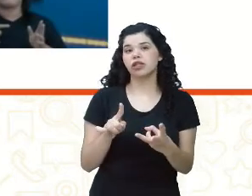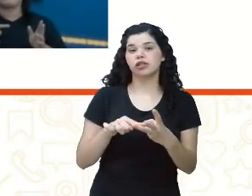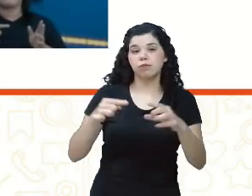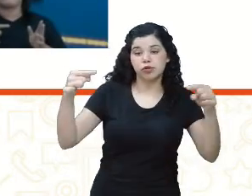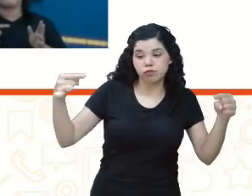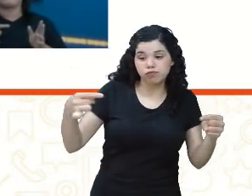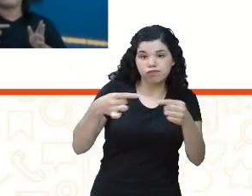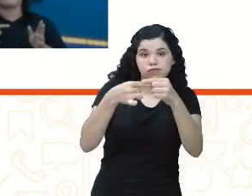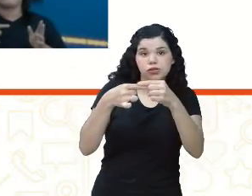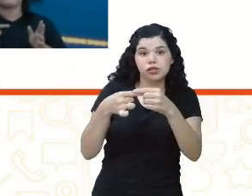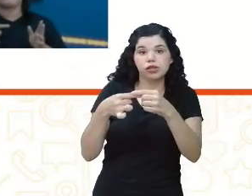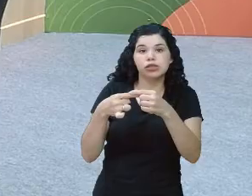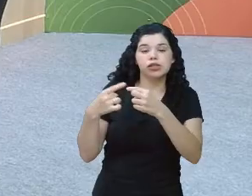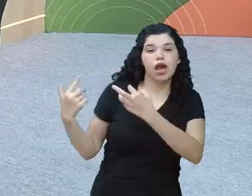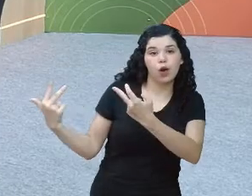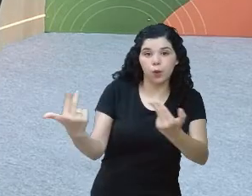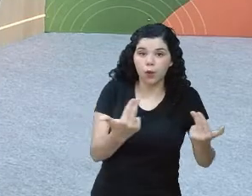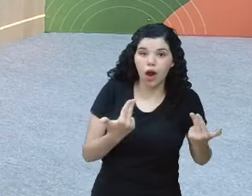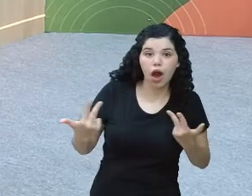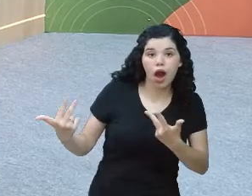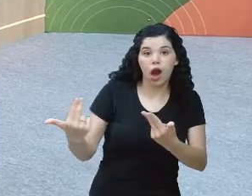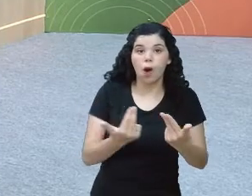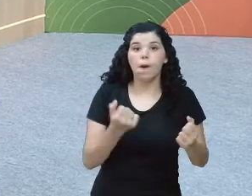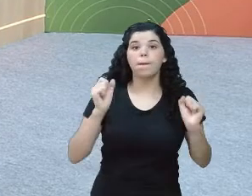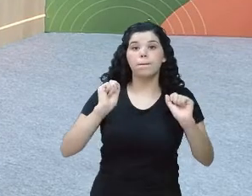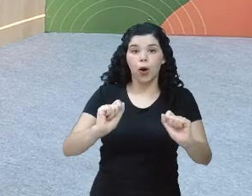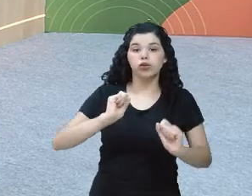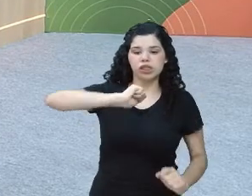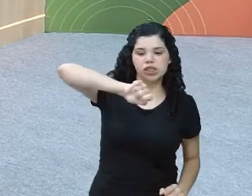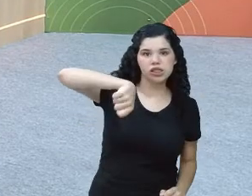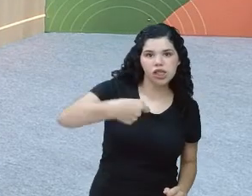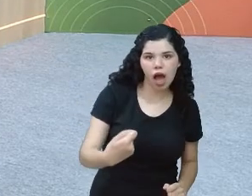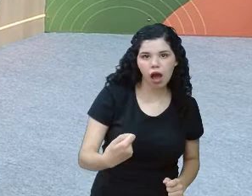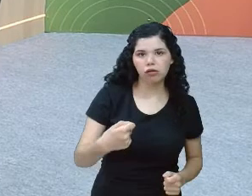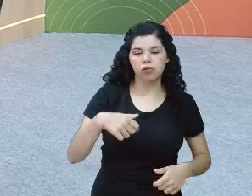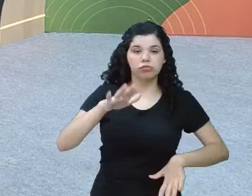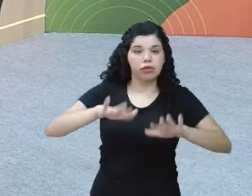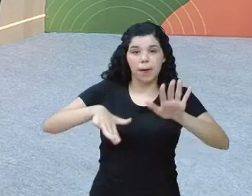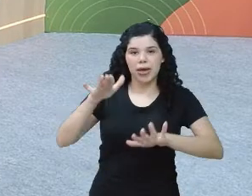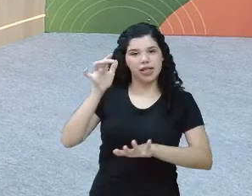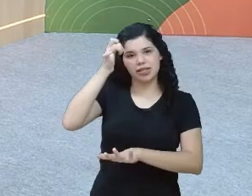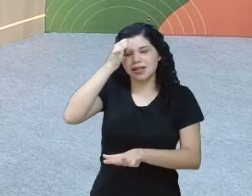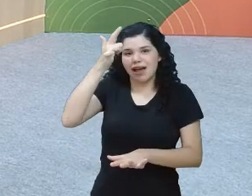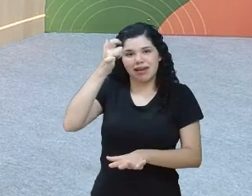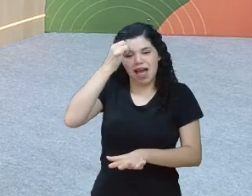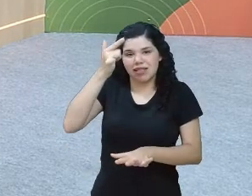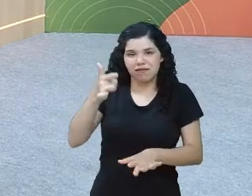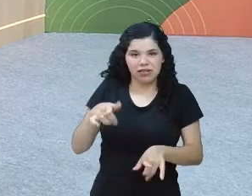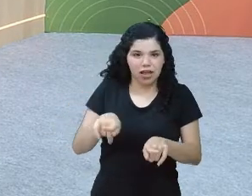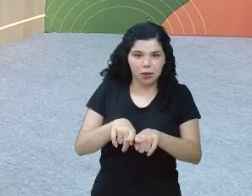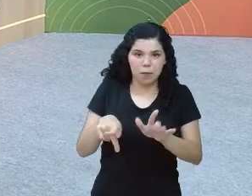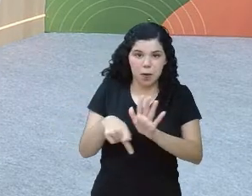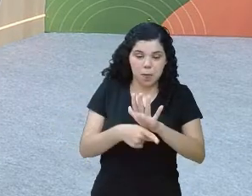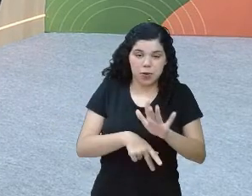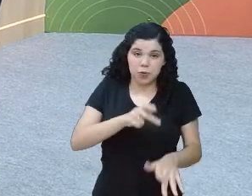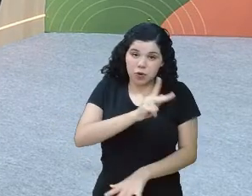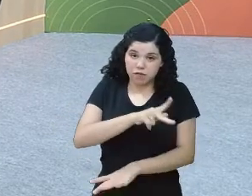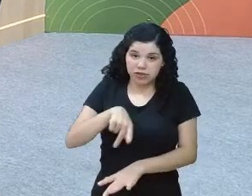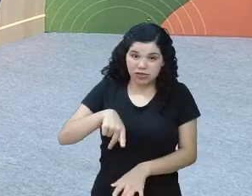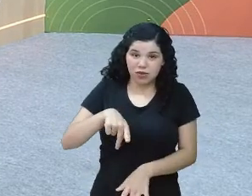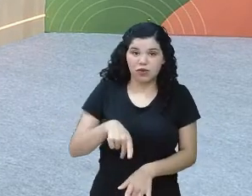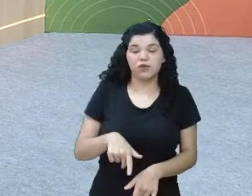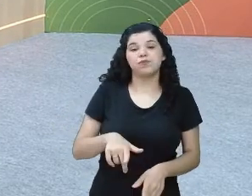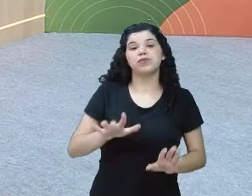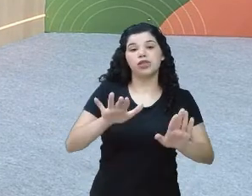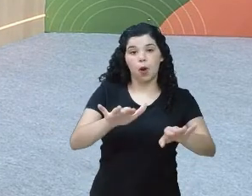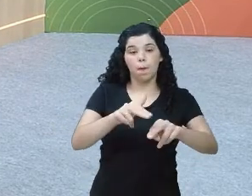relação de igualdade, ele pode colocar o sinal, e aí vai da criatividade do professor e da necessidade do aluno. Então, o professor do